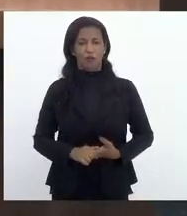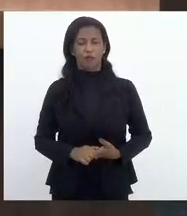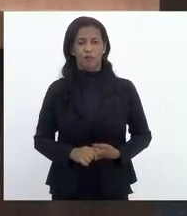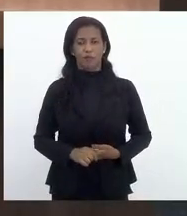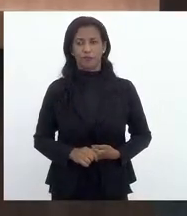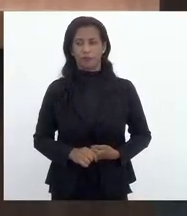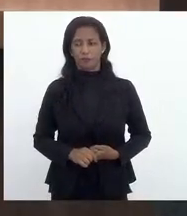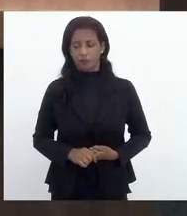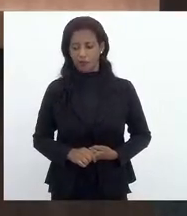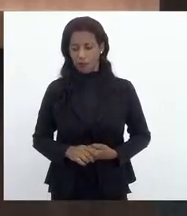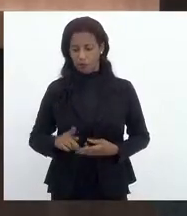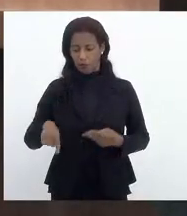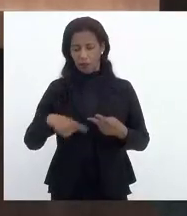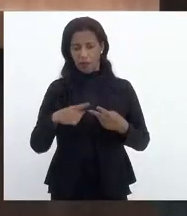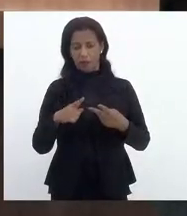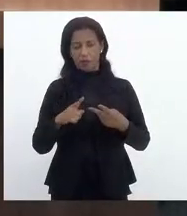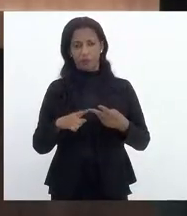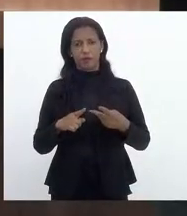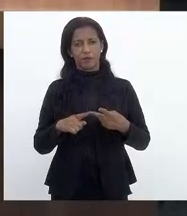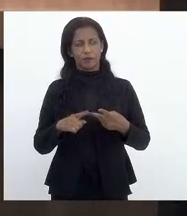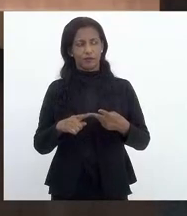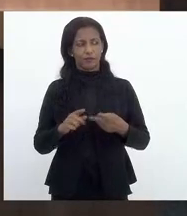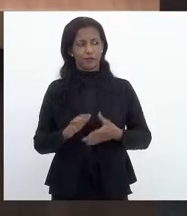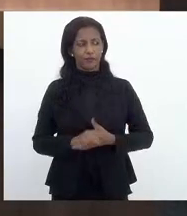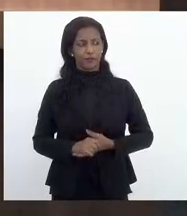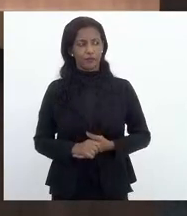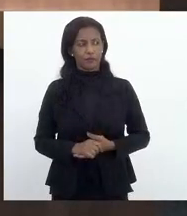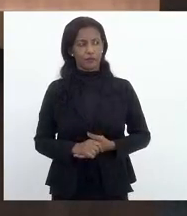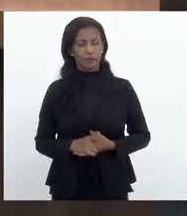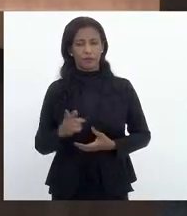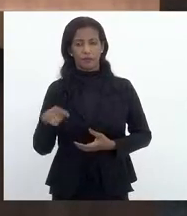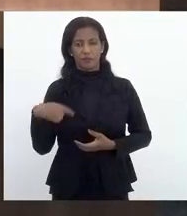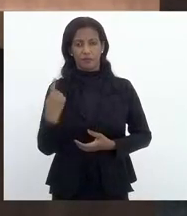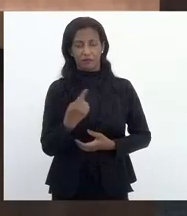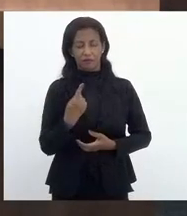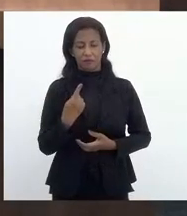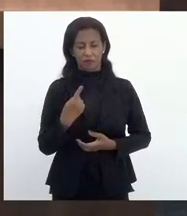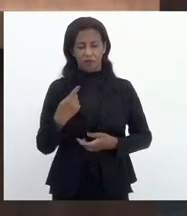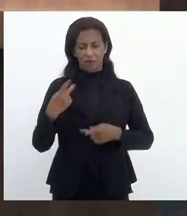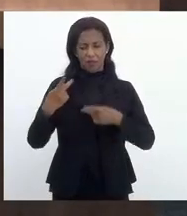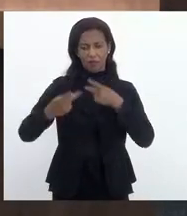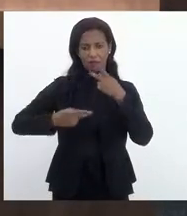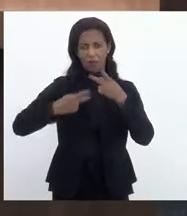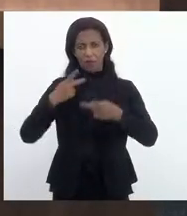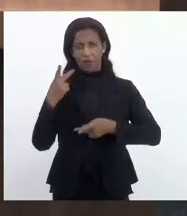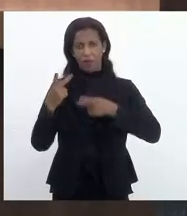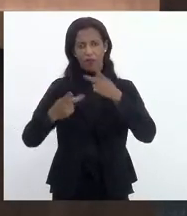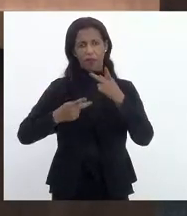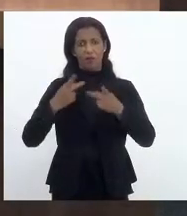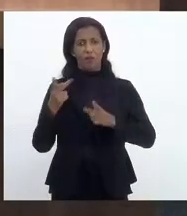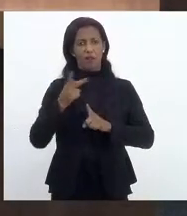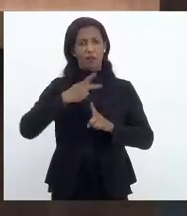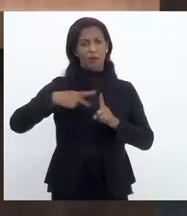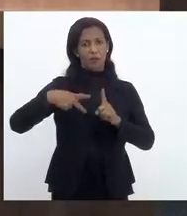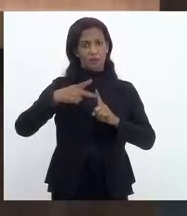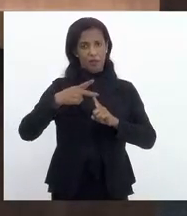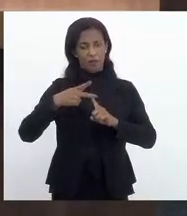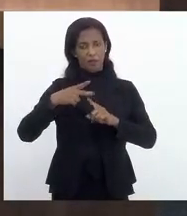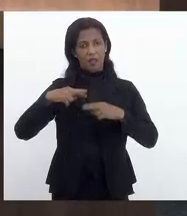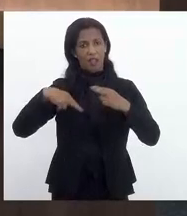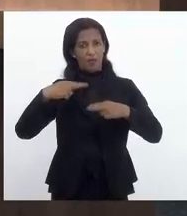questão a segunda questão que queria colocar é que a gente fala de previdência na reforma da Previdência